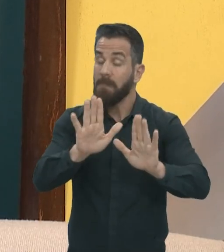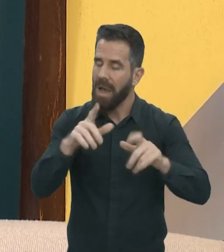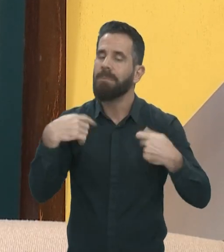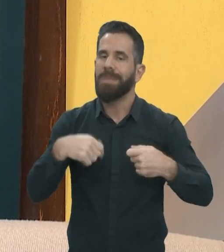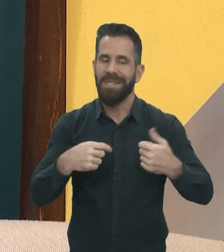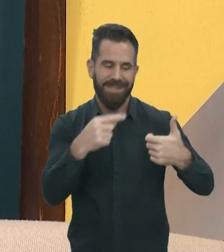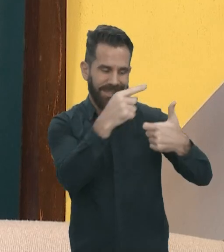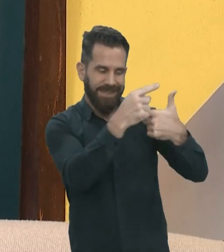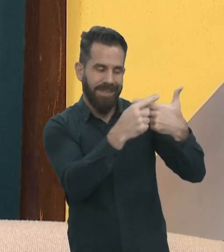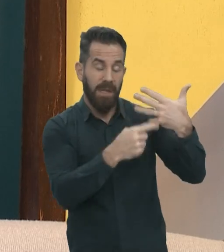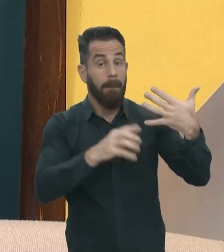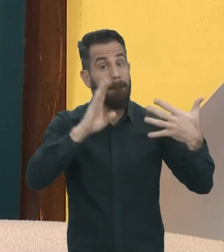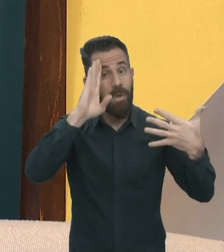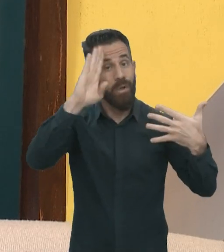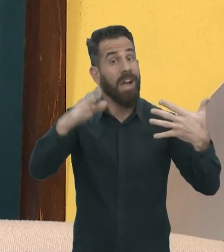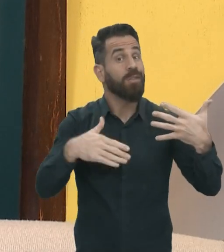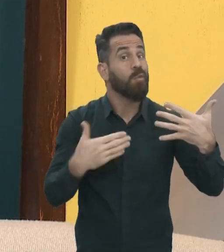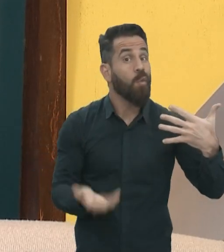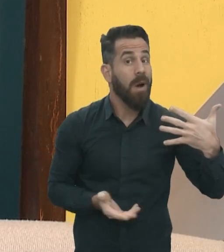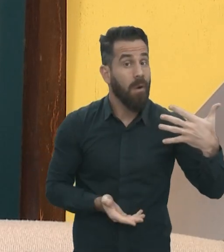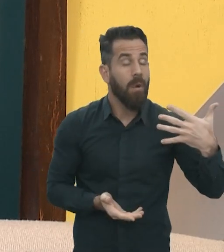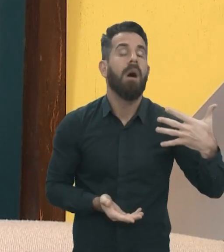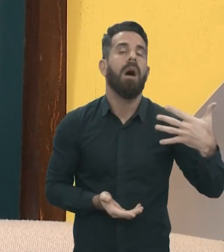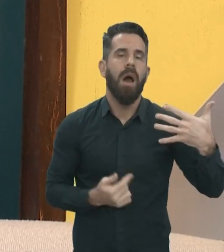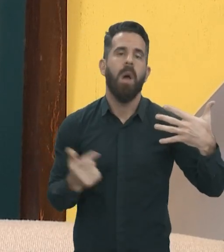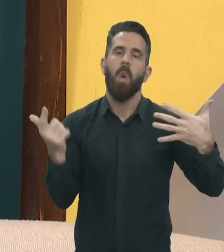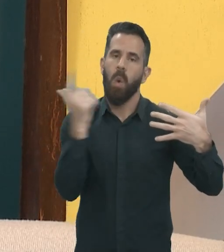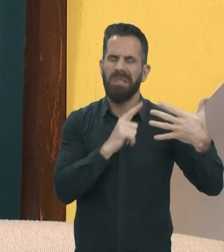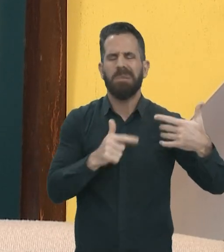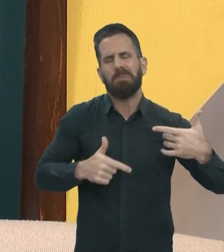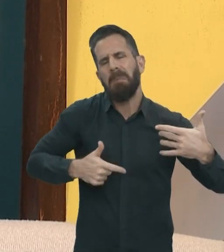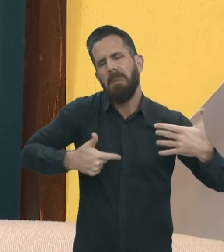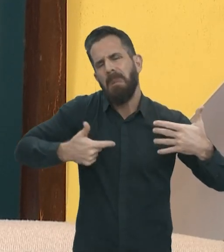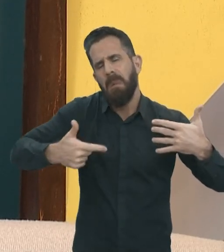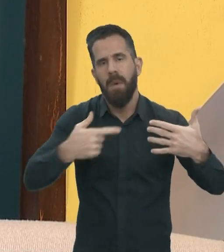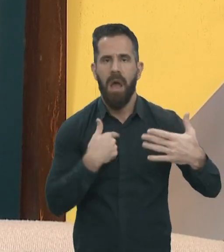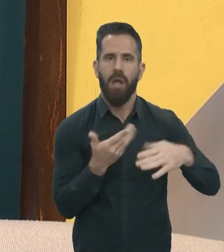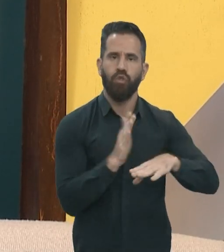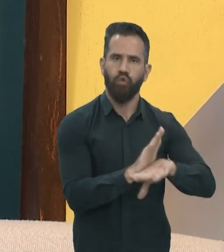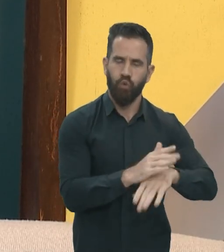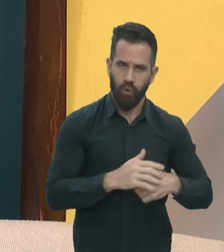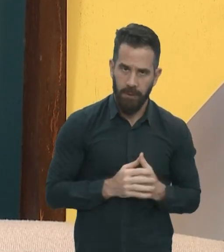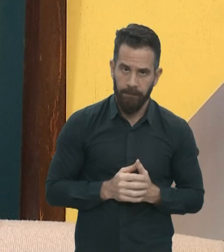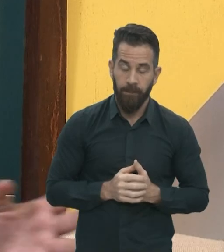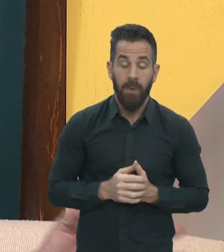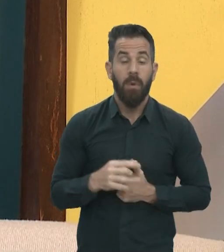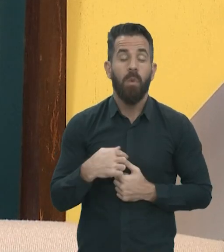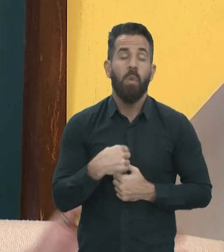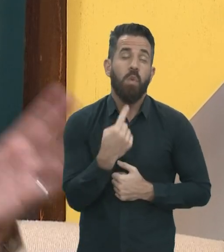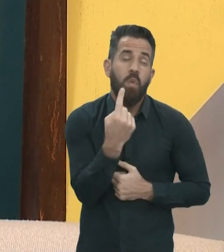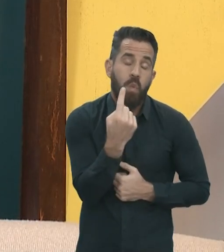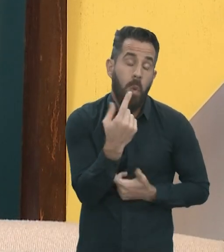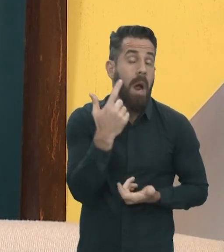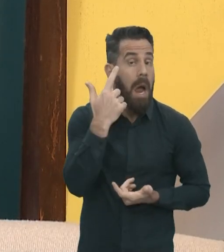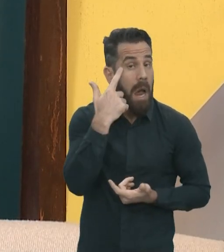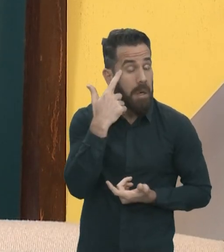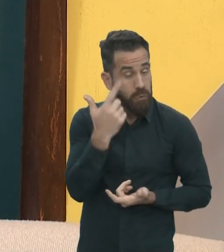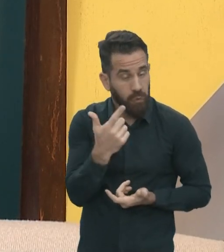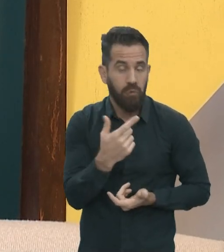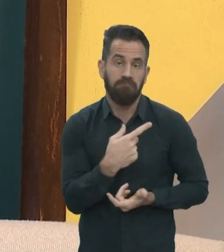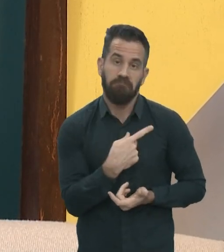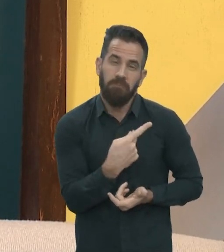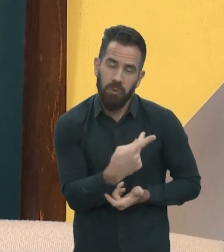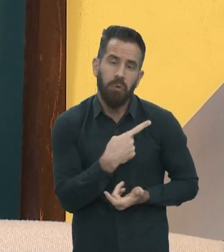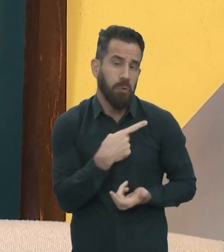essas prioridades do que a gente precisa fazer hoje. Talvez uma questão que seja preponderante, professor Eliomar, na nossa